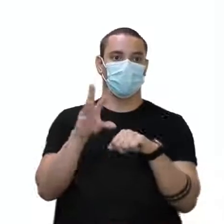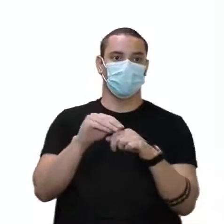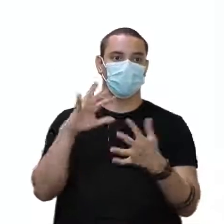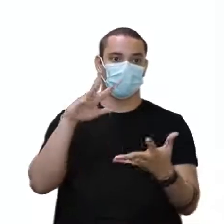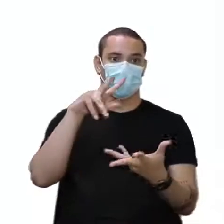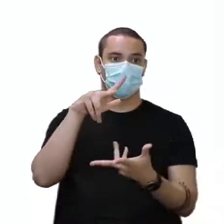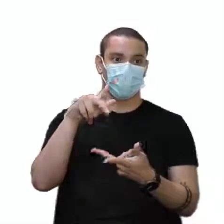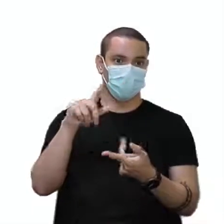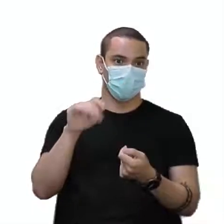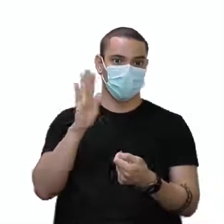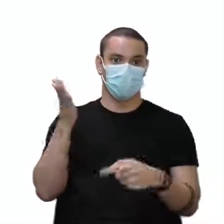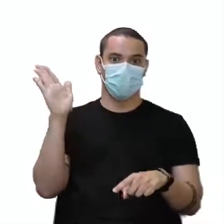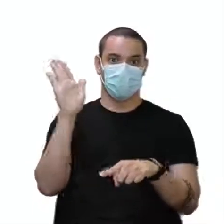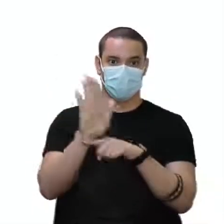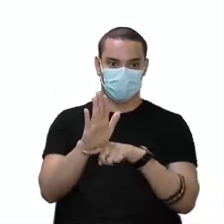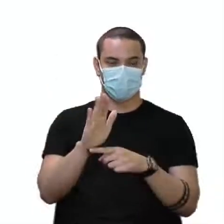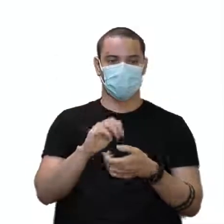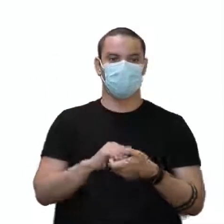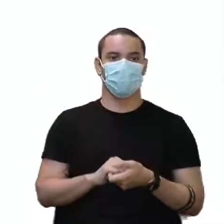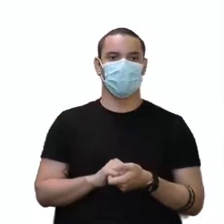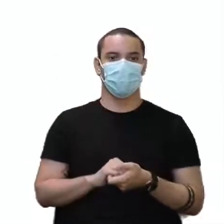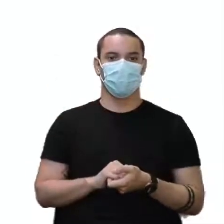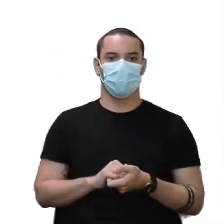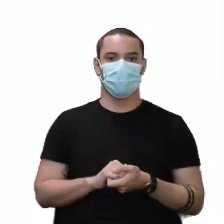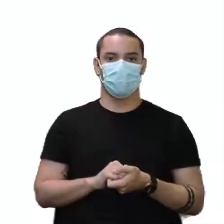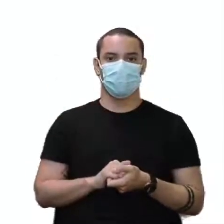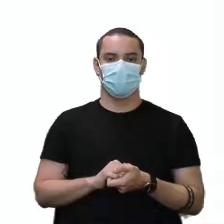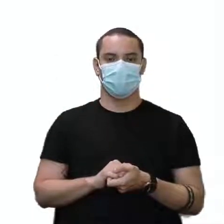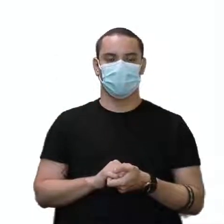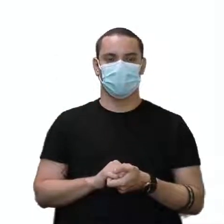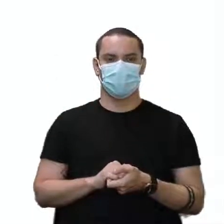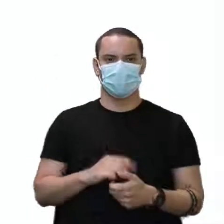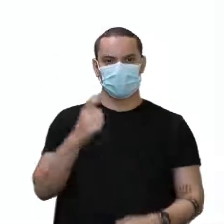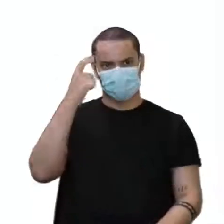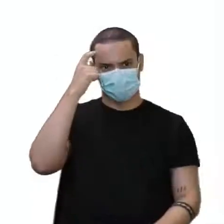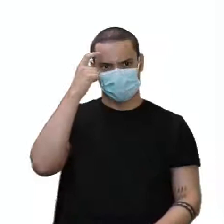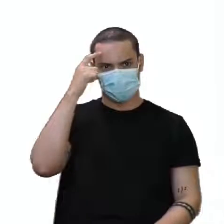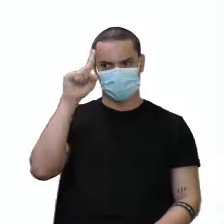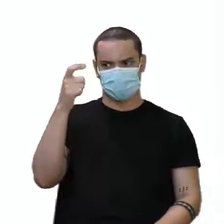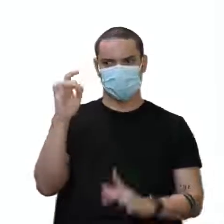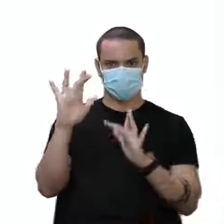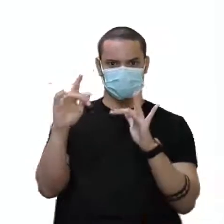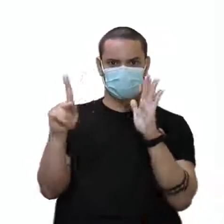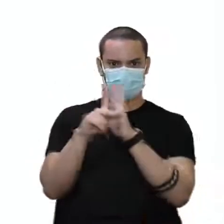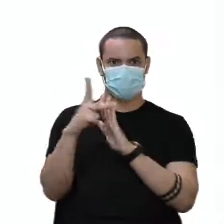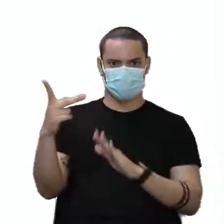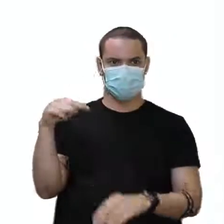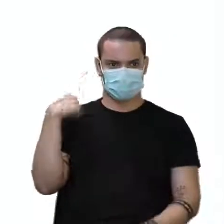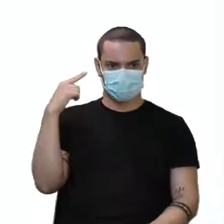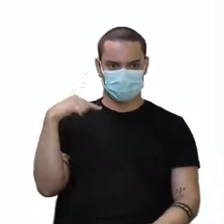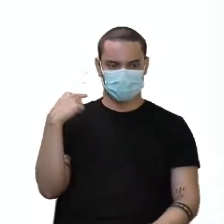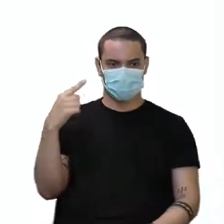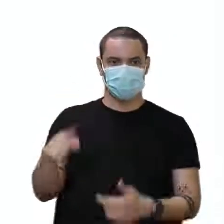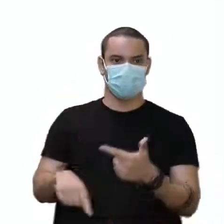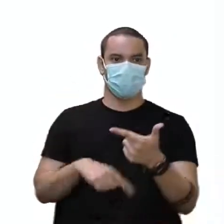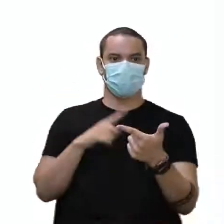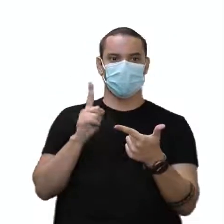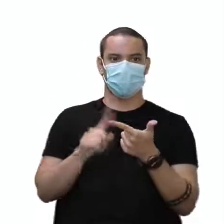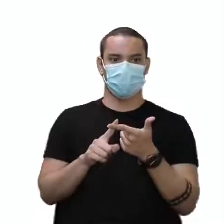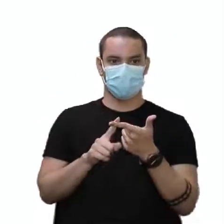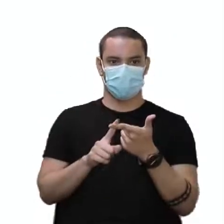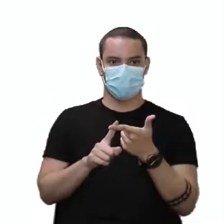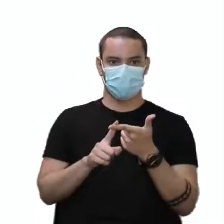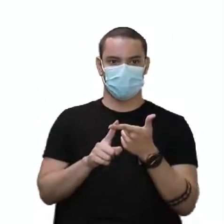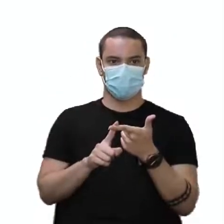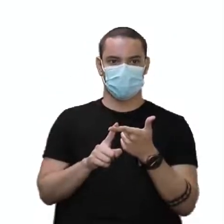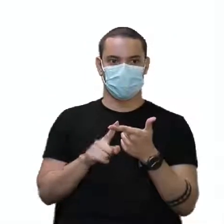mundo, isso ajuda. Letra A. John pensa que sua ex-namorada é maluca e que Garfield não sabia disso. Jorel